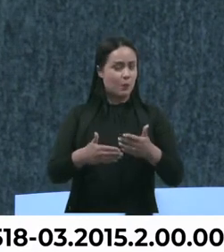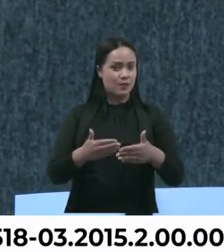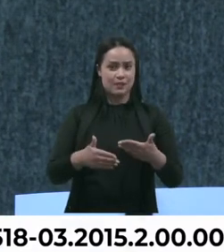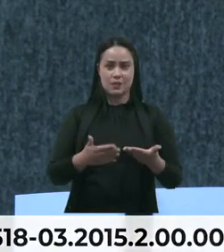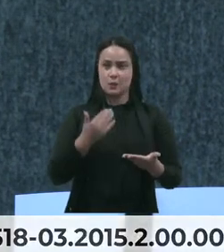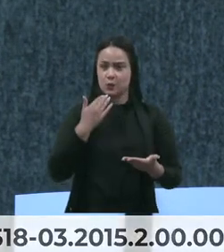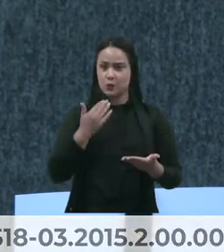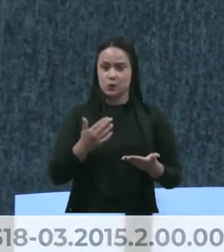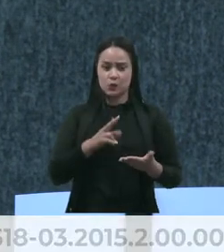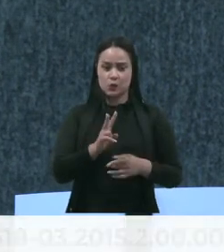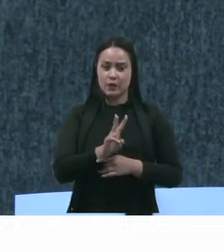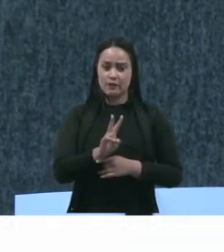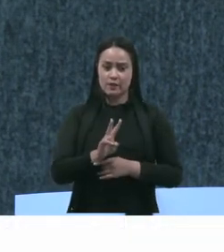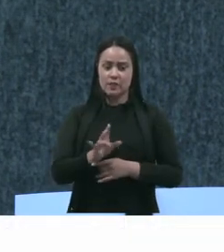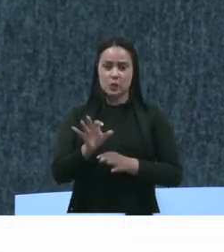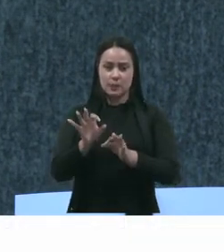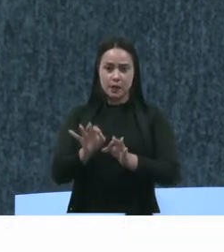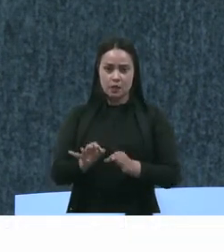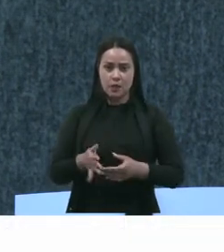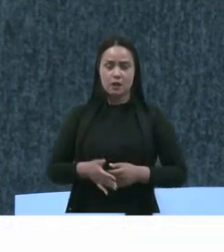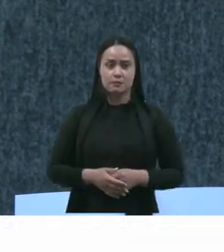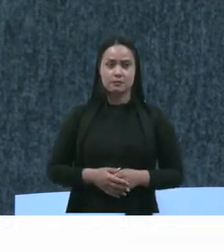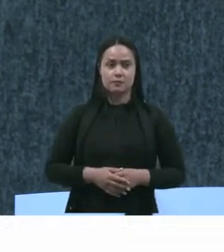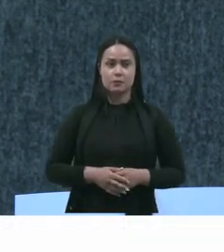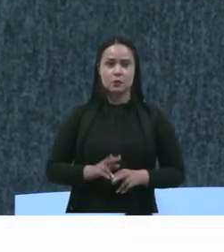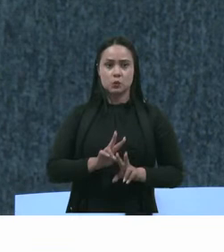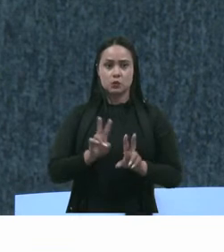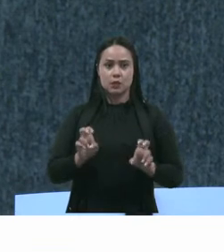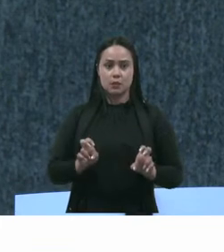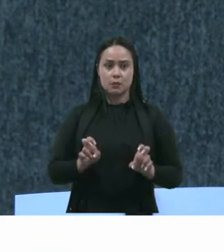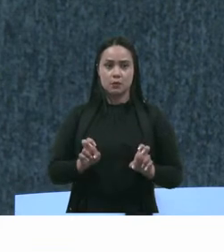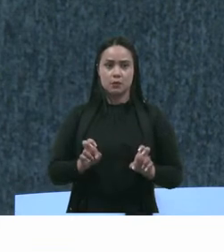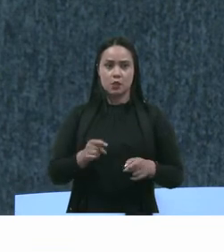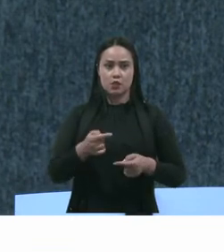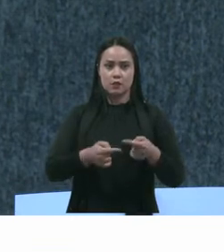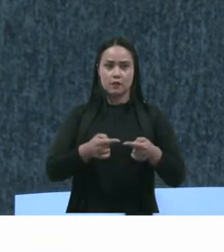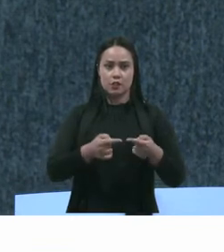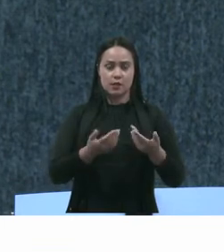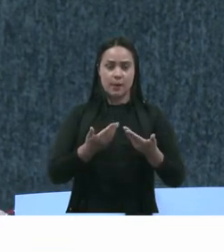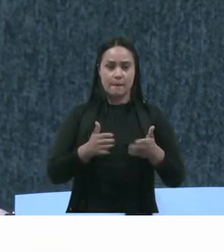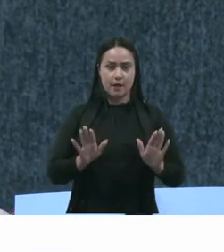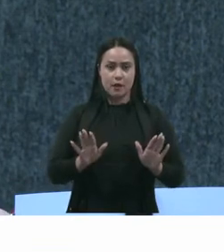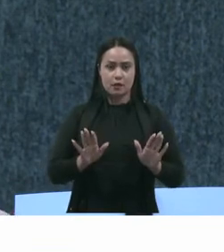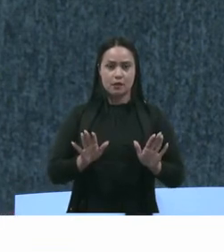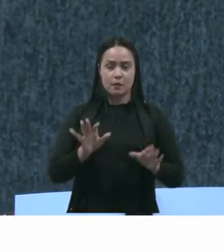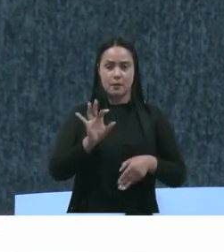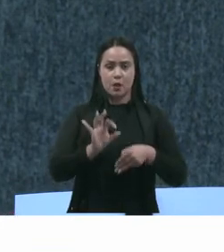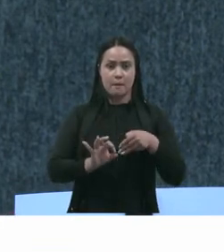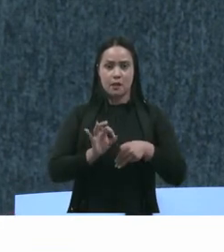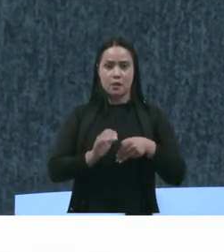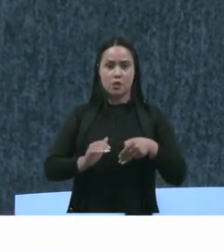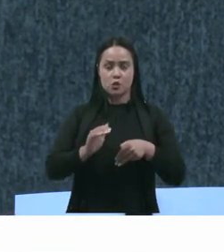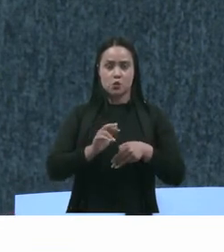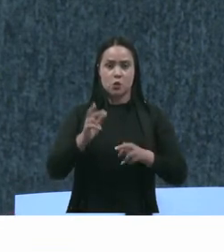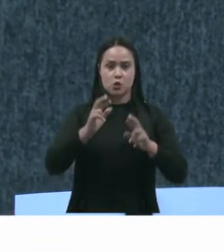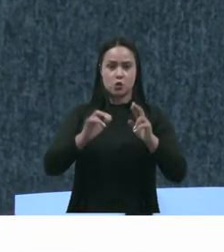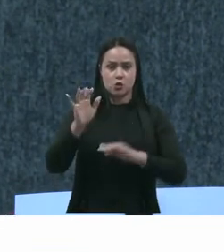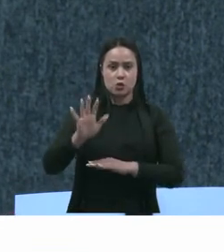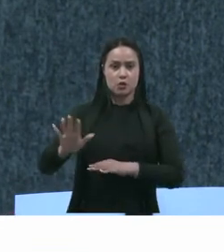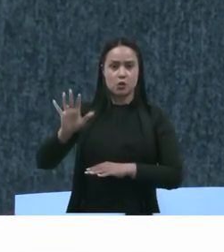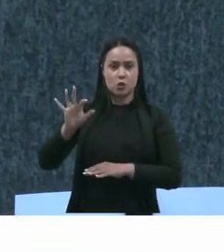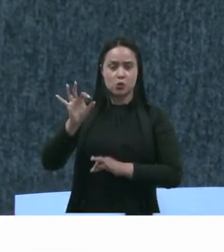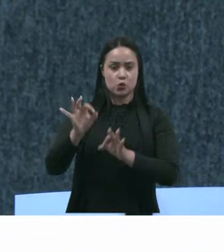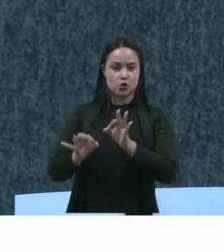o pedido de revisão disciplinar nos termos da divergência aberta pelo ministro Corregedor Nacional